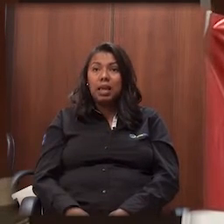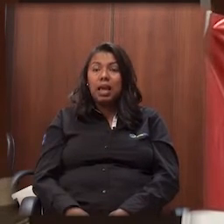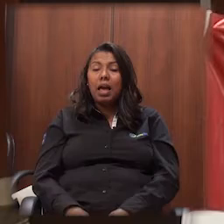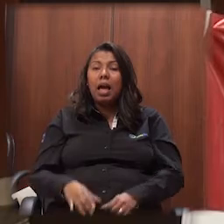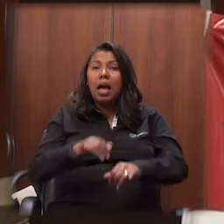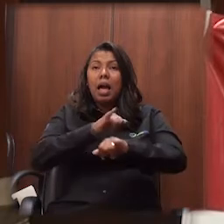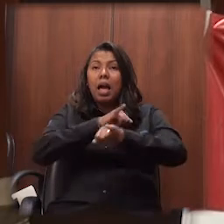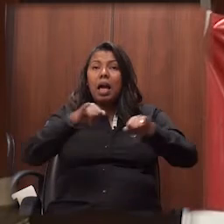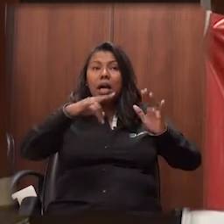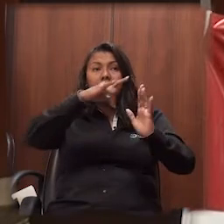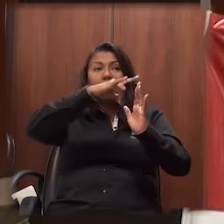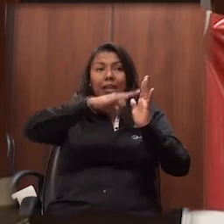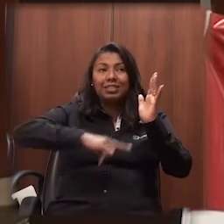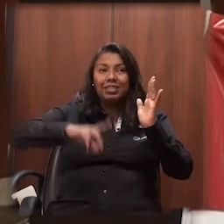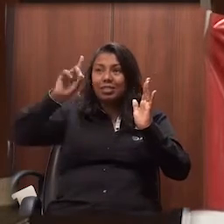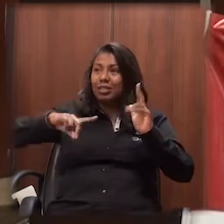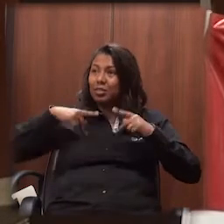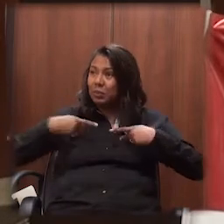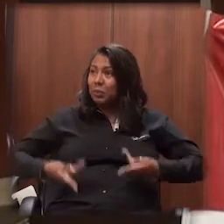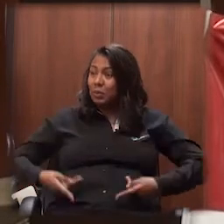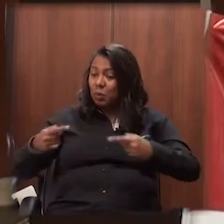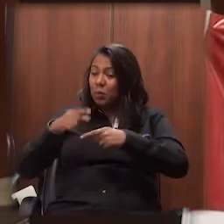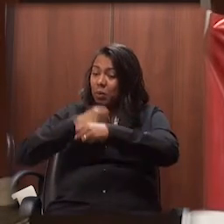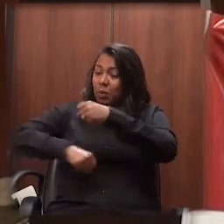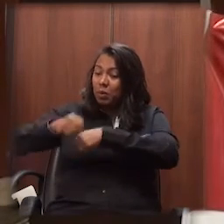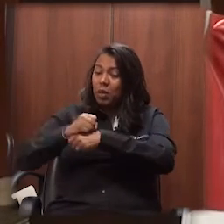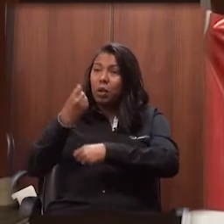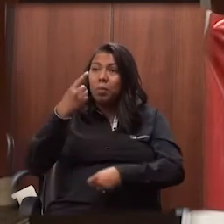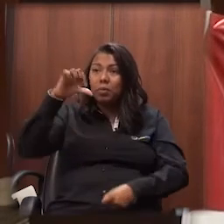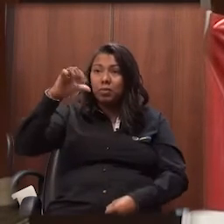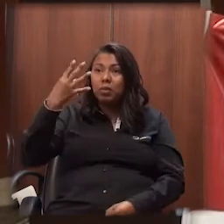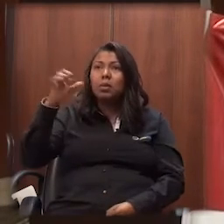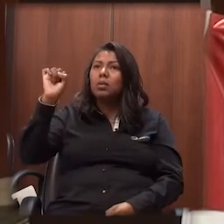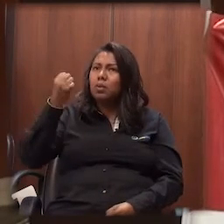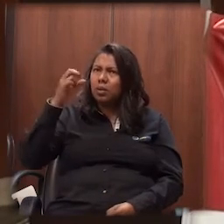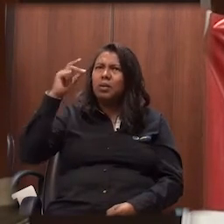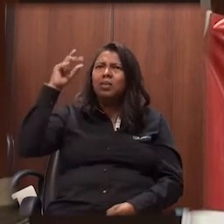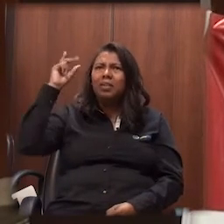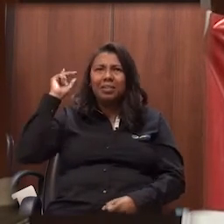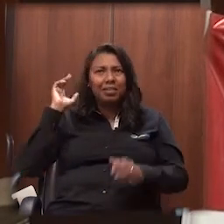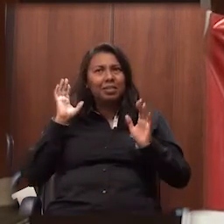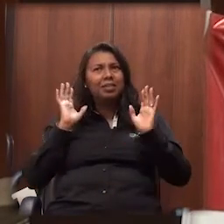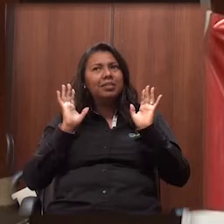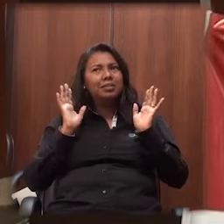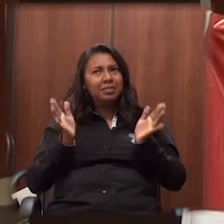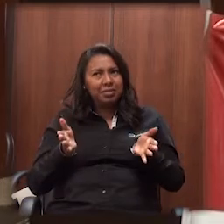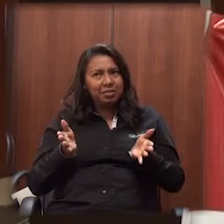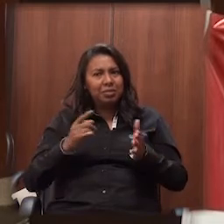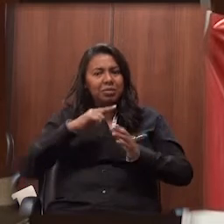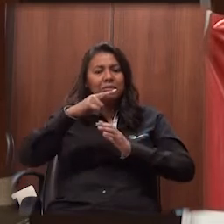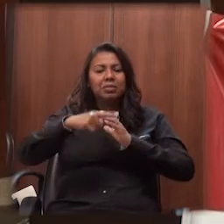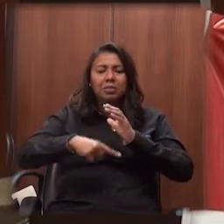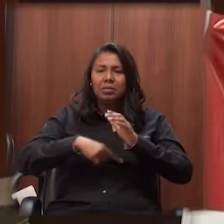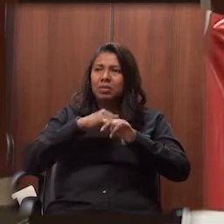Humanos ela é de 1948. Já faz algum tempo que se fala globalmente de direitos humanos.